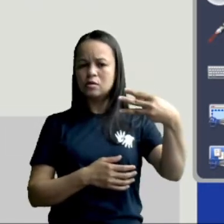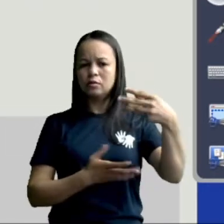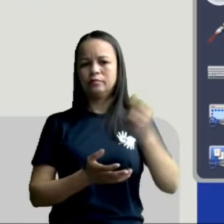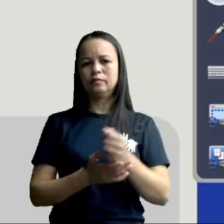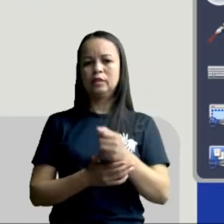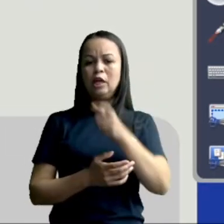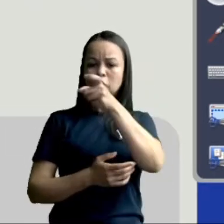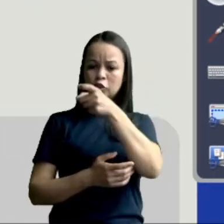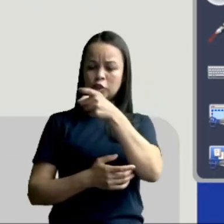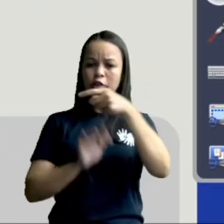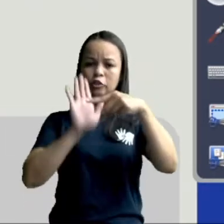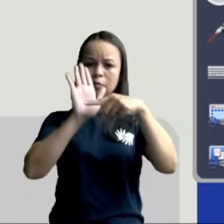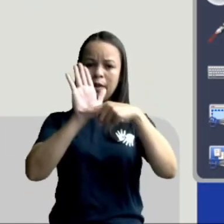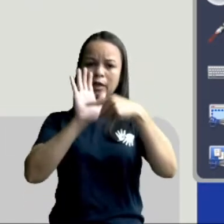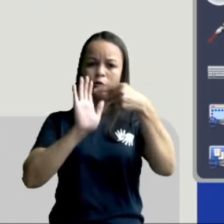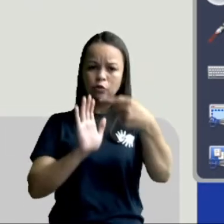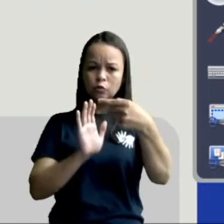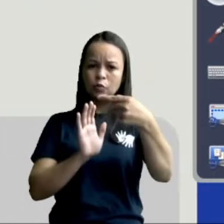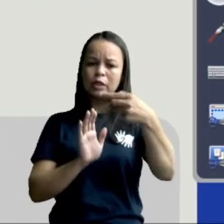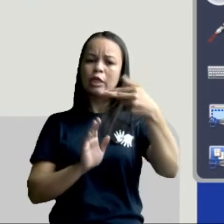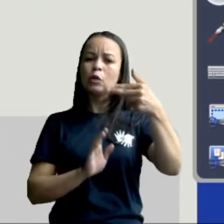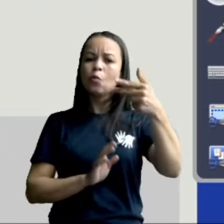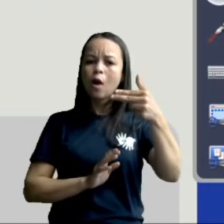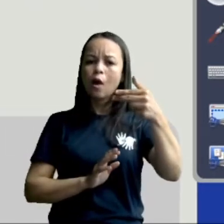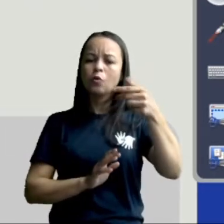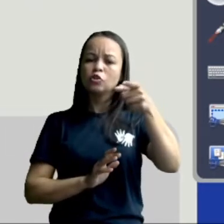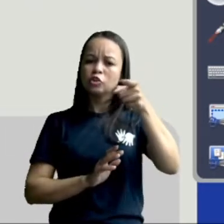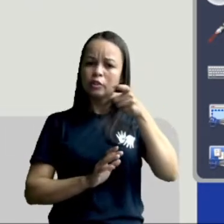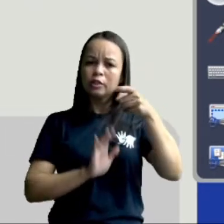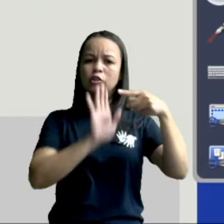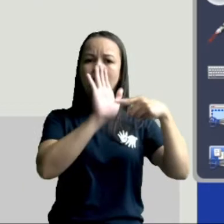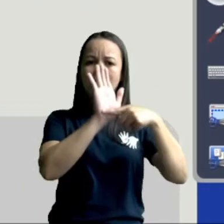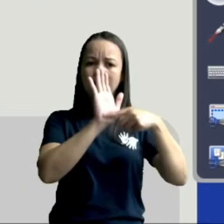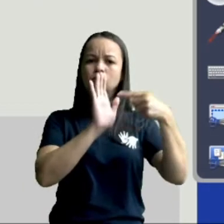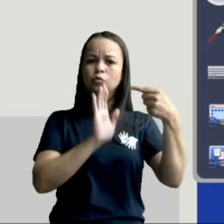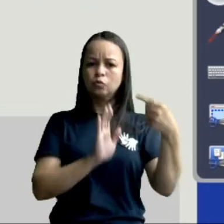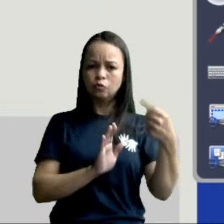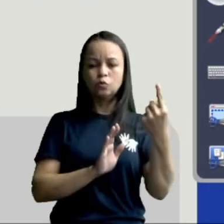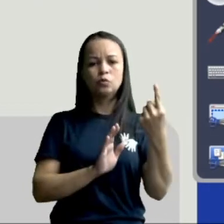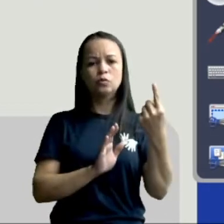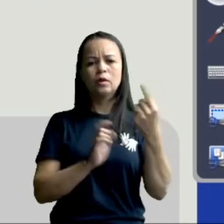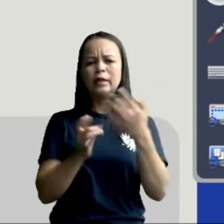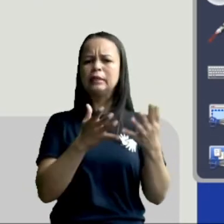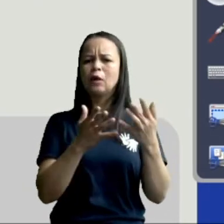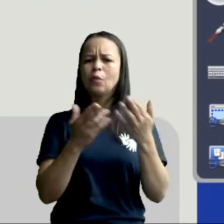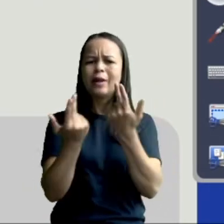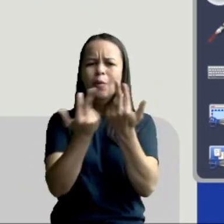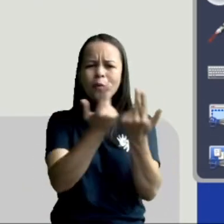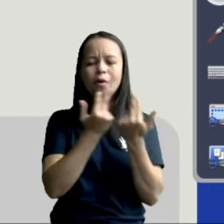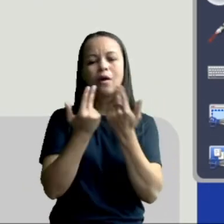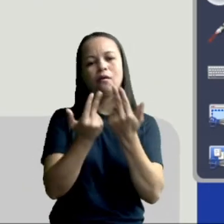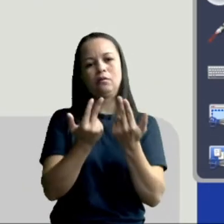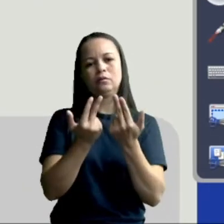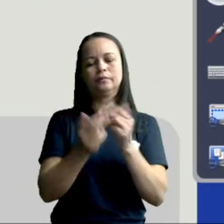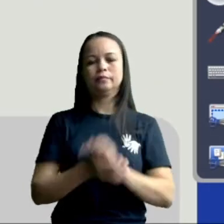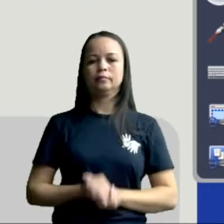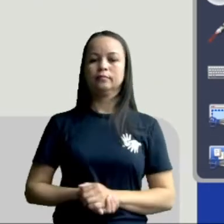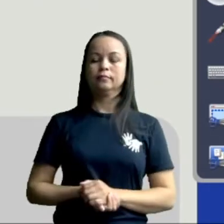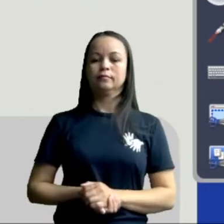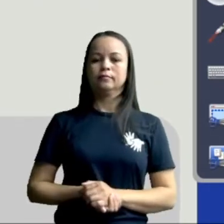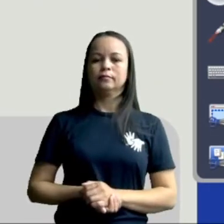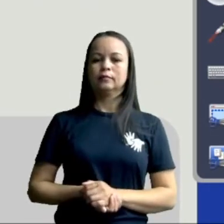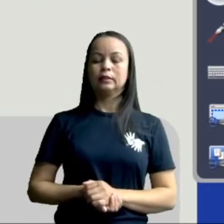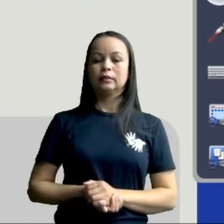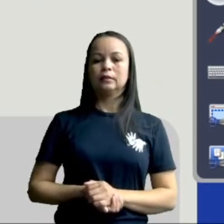é igual a x menos 1. São coisas, é o mesmo valor, então são iguais. Apesar de